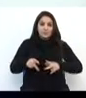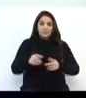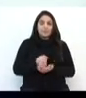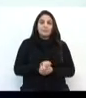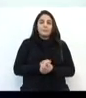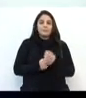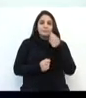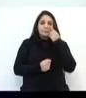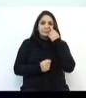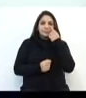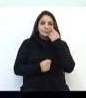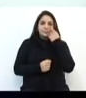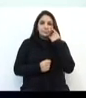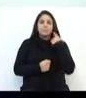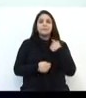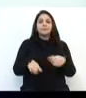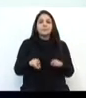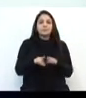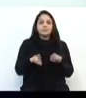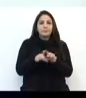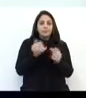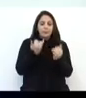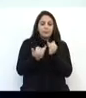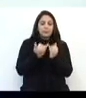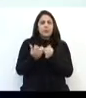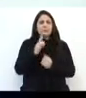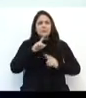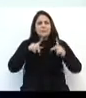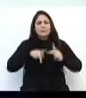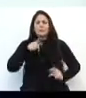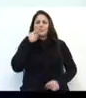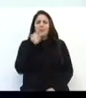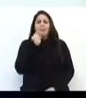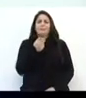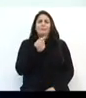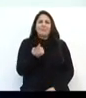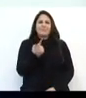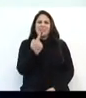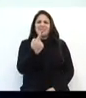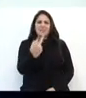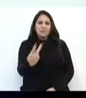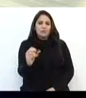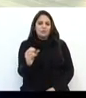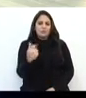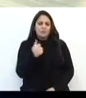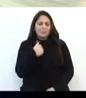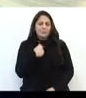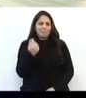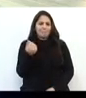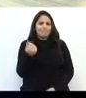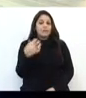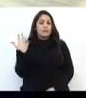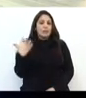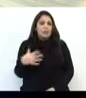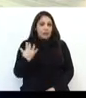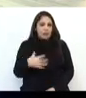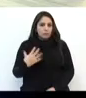mês. Daí tem pessoas que dizem, não, mas eu com 120 para mim fica um pouco pesado,